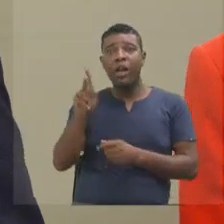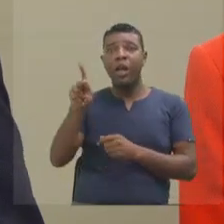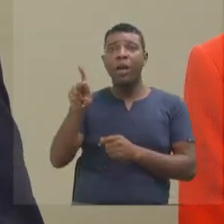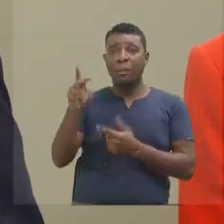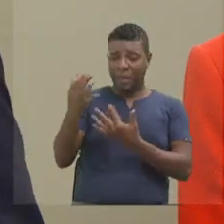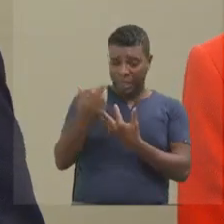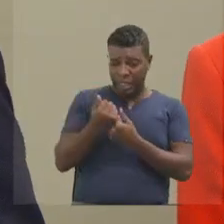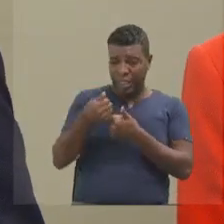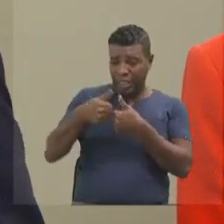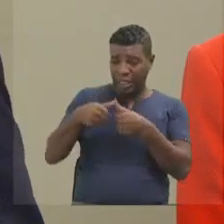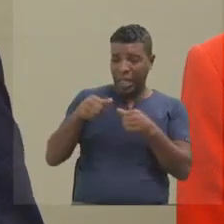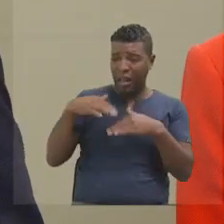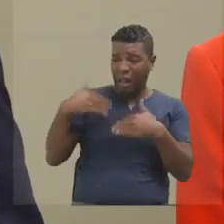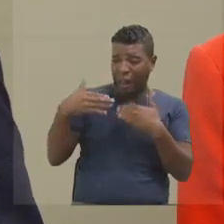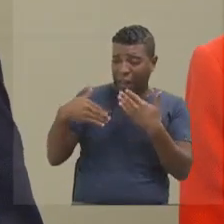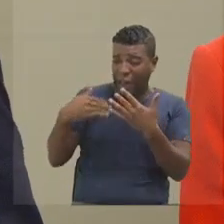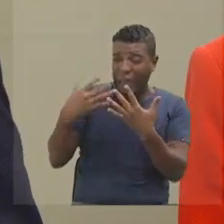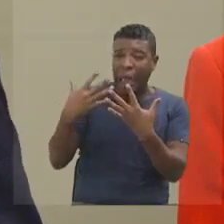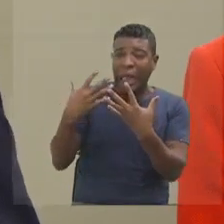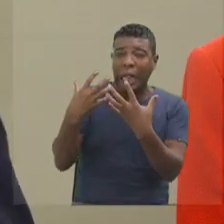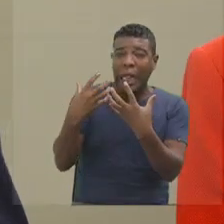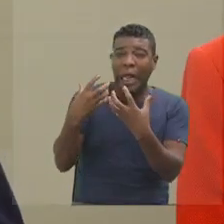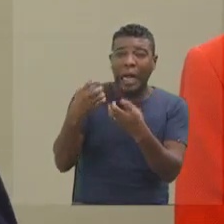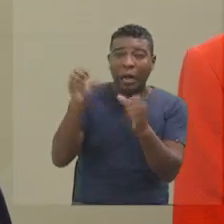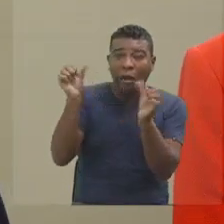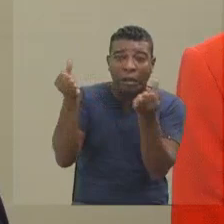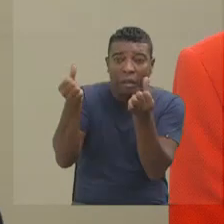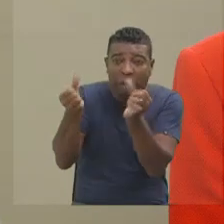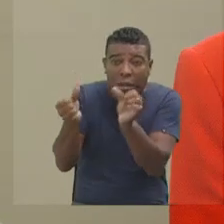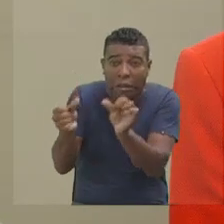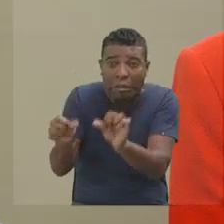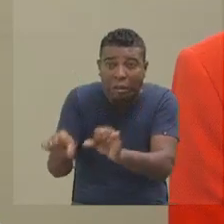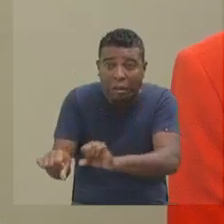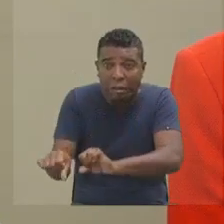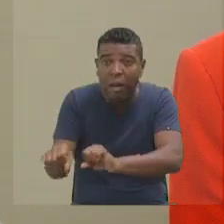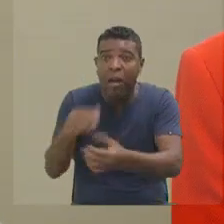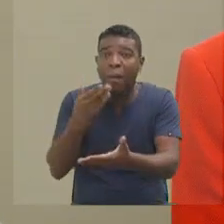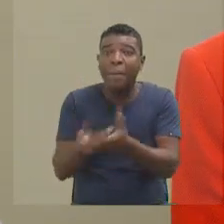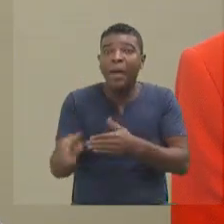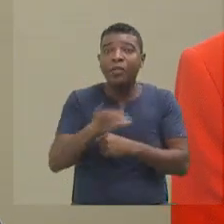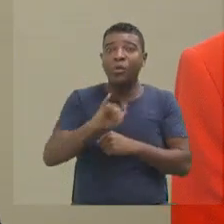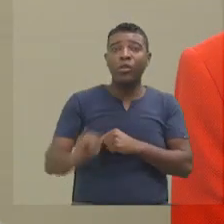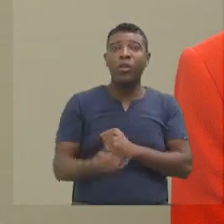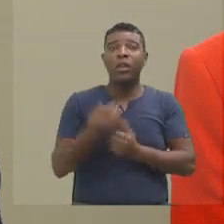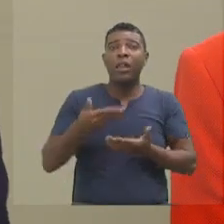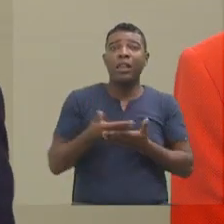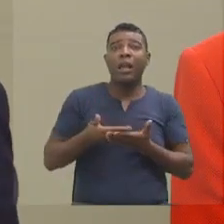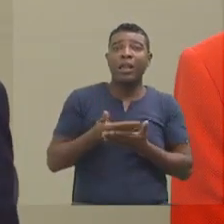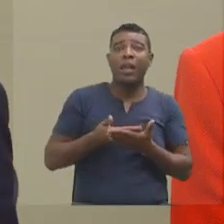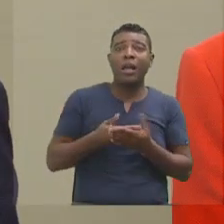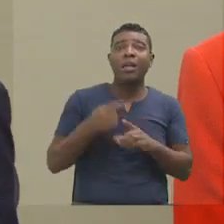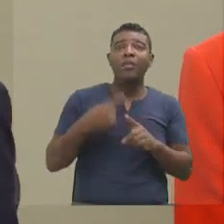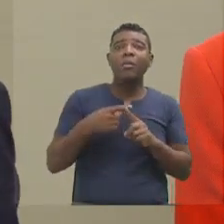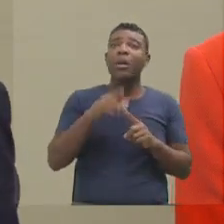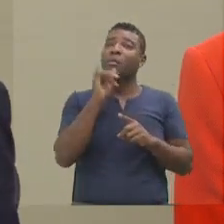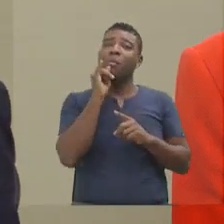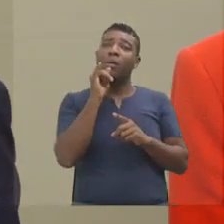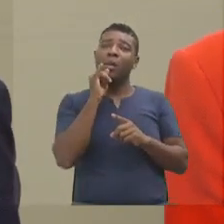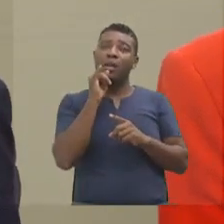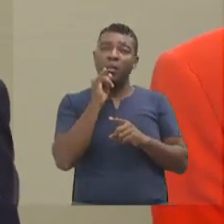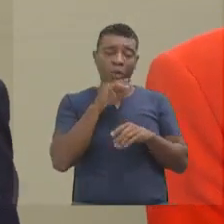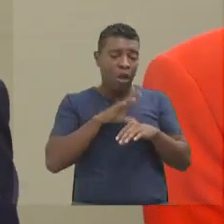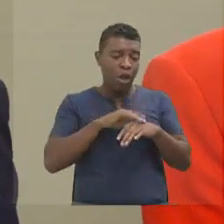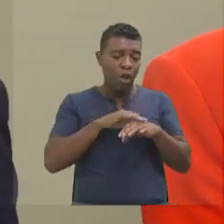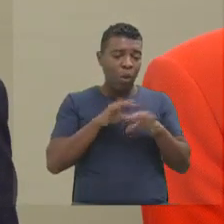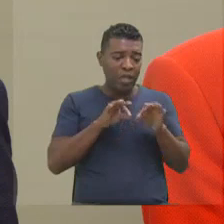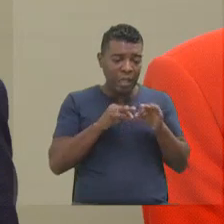perdendo oportunidade de tratar de ser curado porque não Oncologia doença simples em